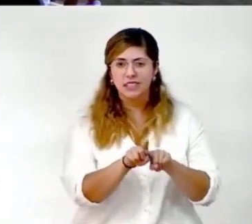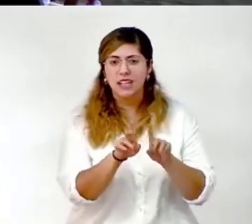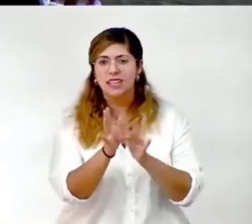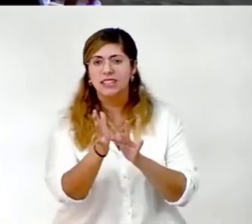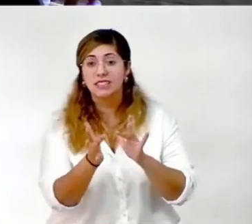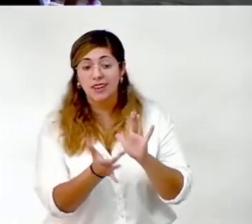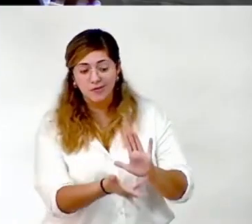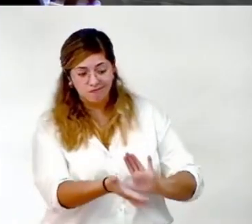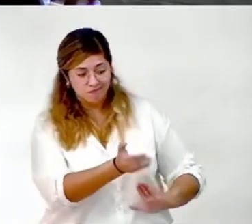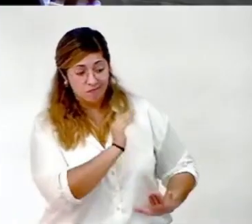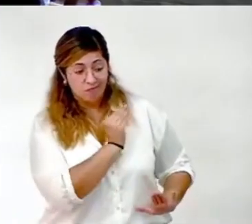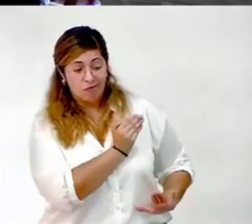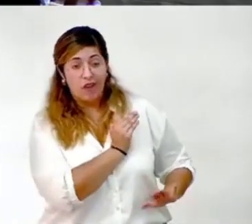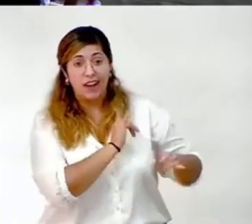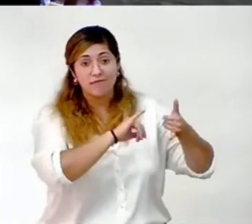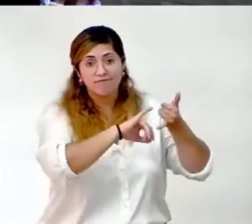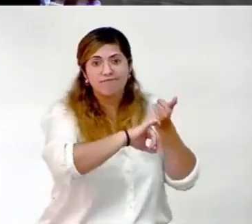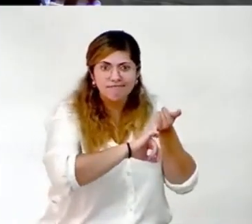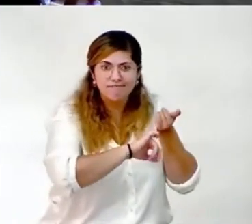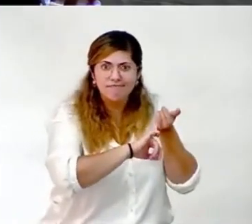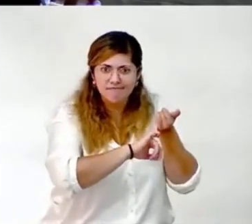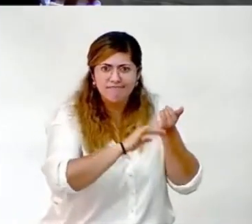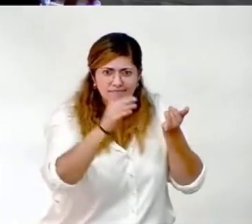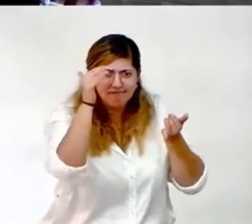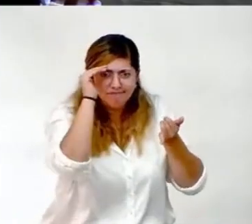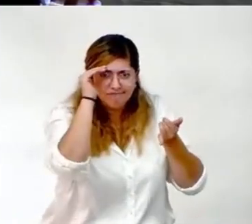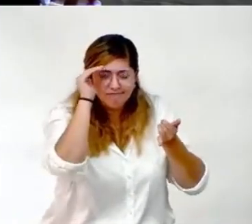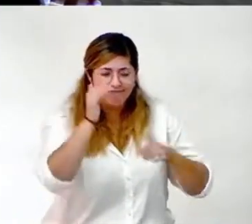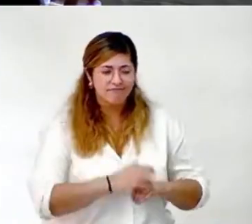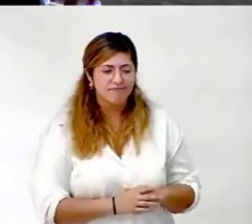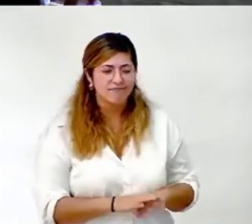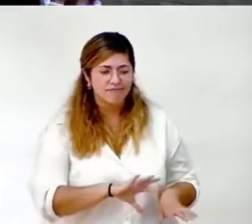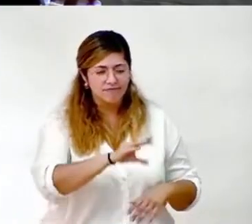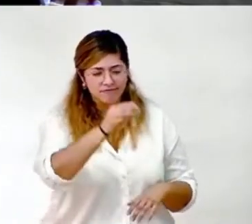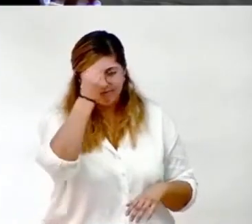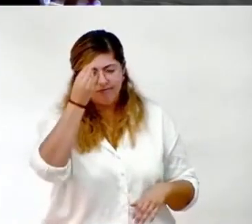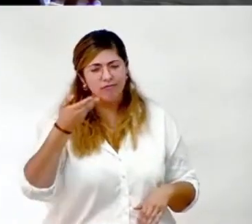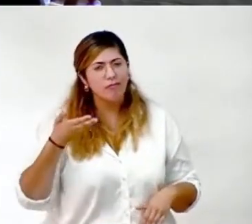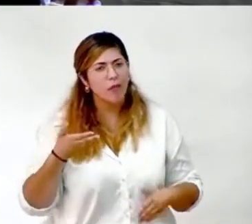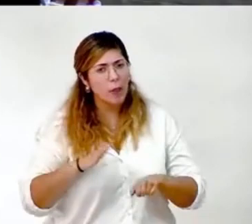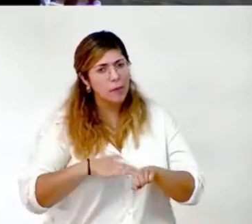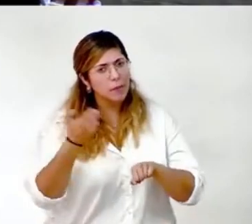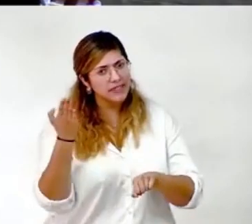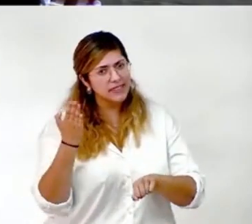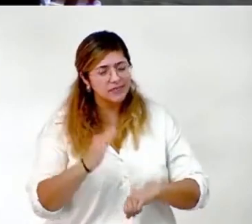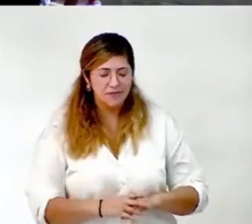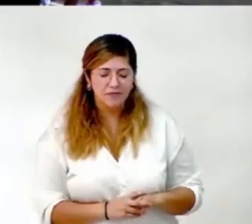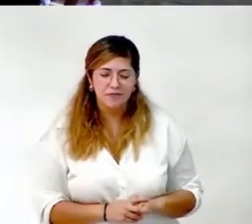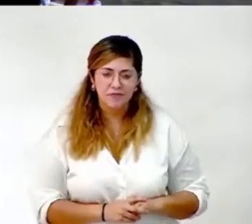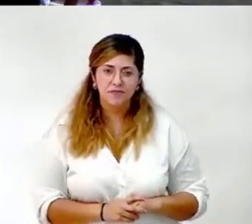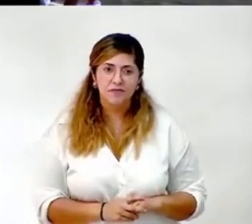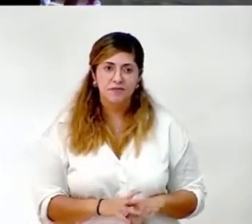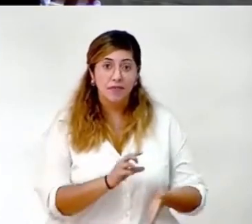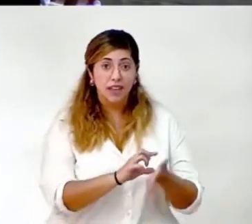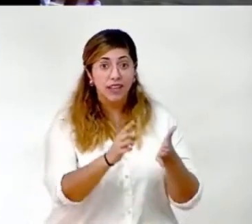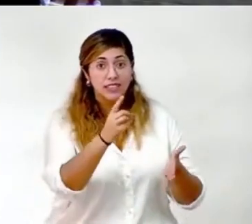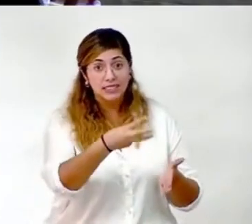do coração. Do coração. Ele vai adiante no verso